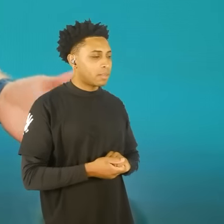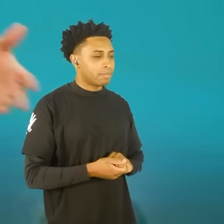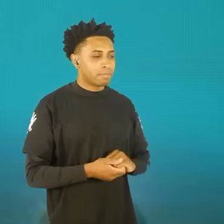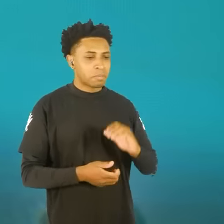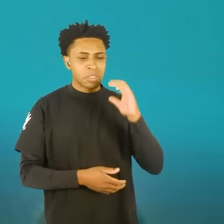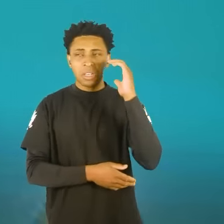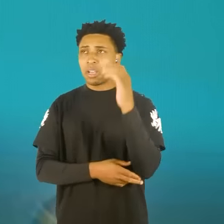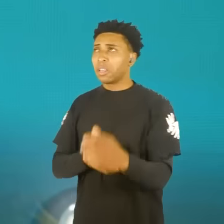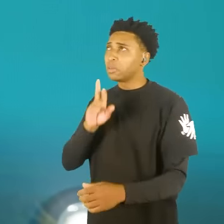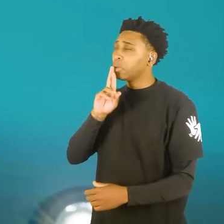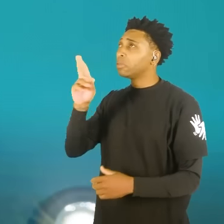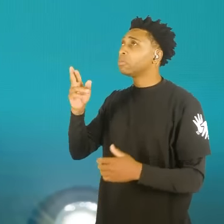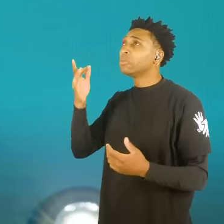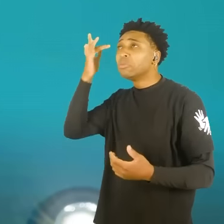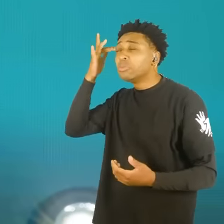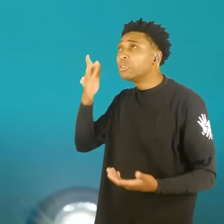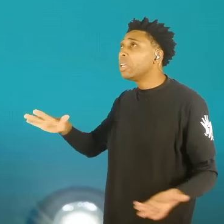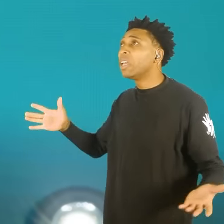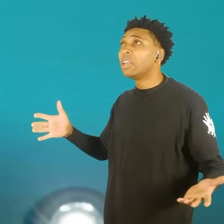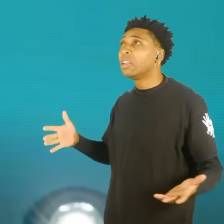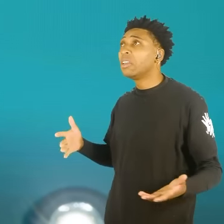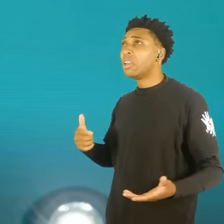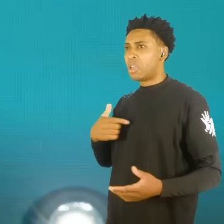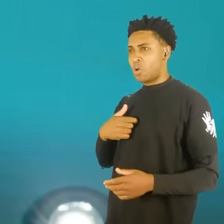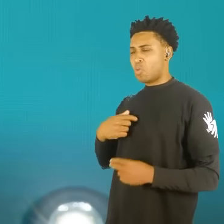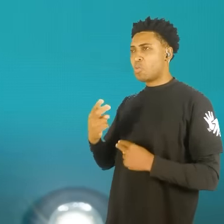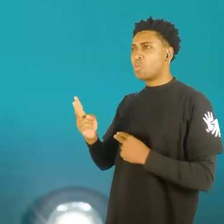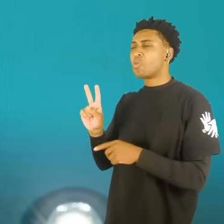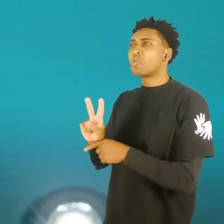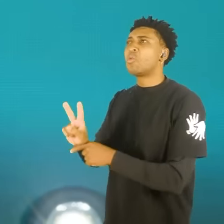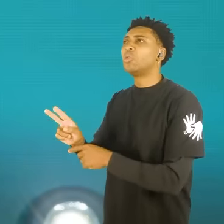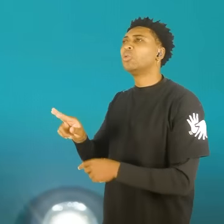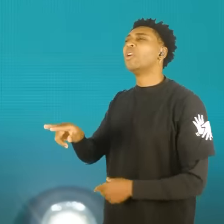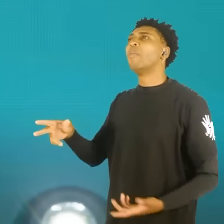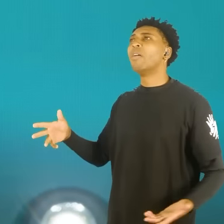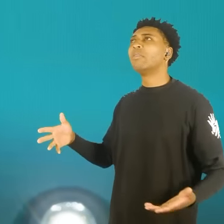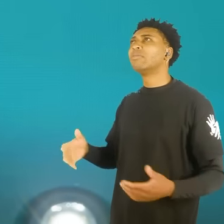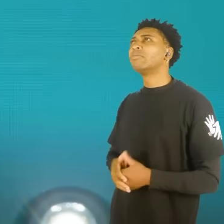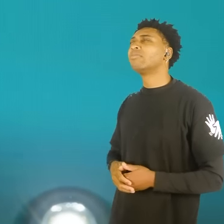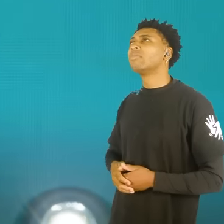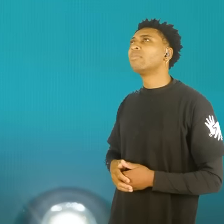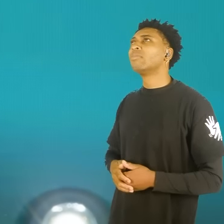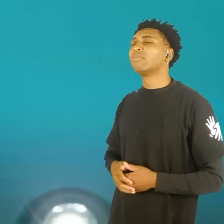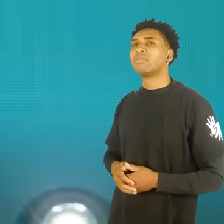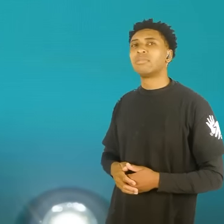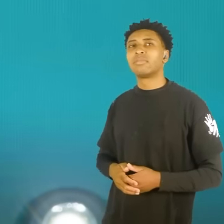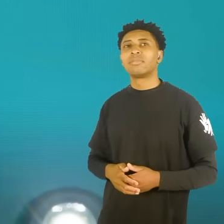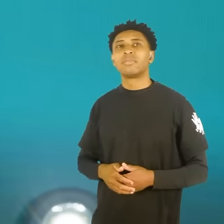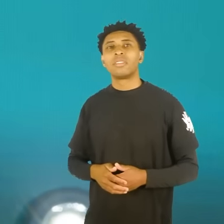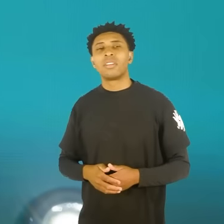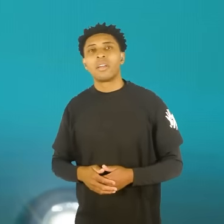Caim responde: eu não sei, sou guardador do meu irmão, além de assassino é mentiroso,